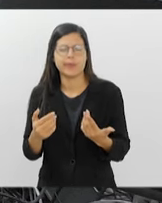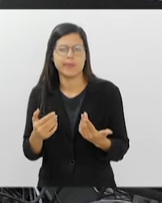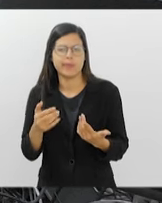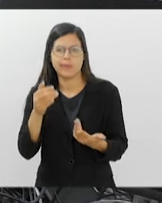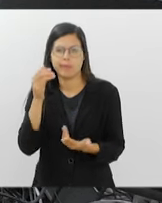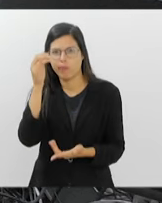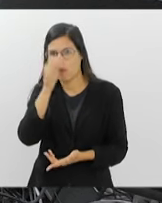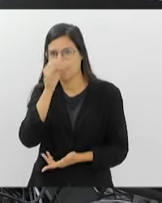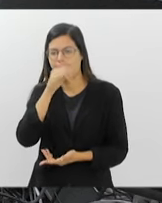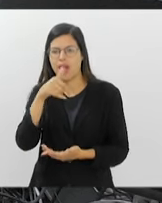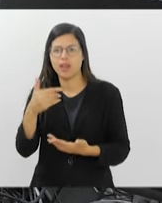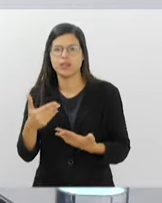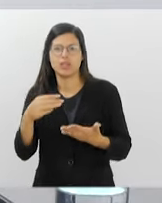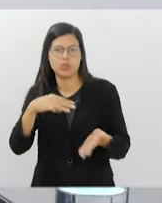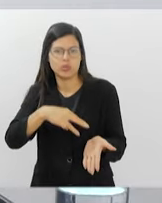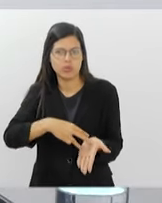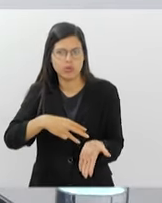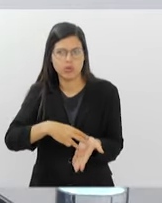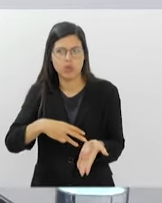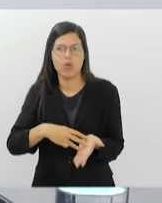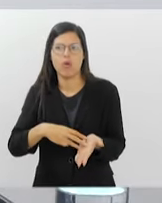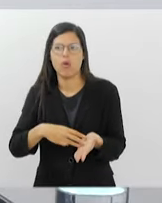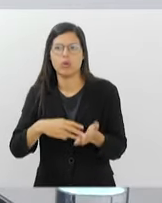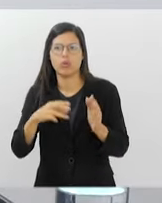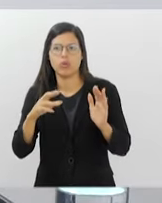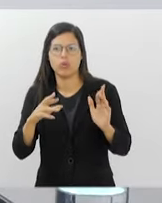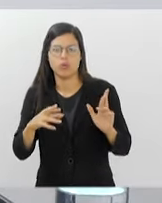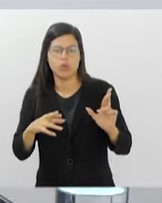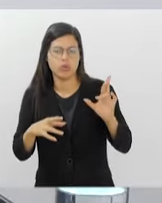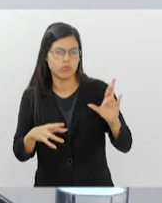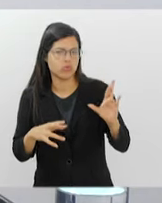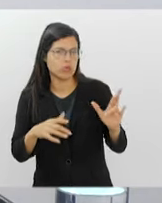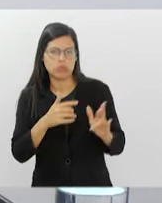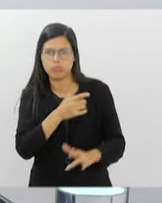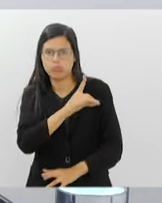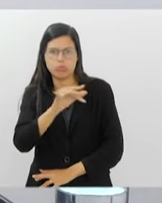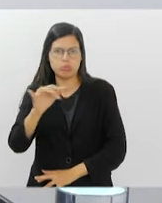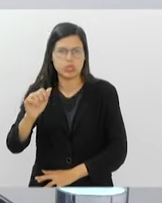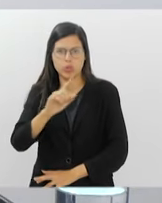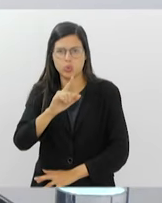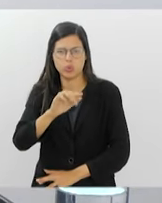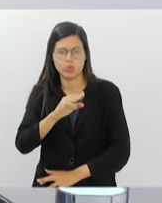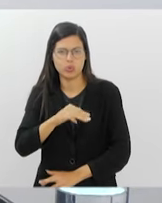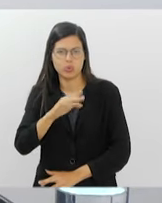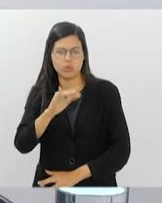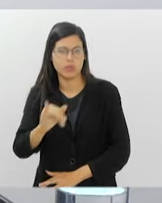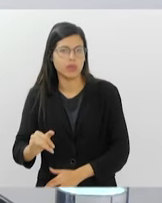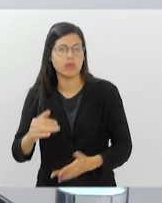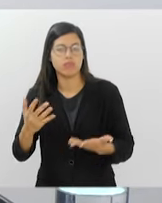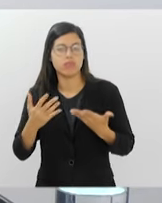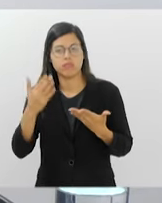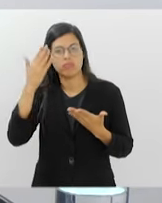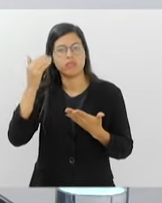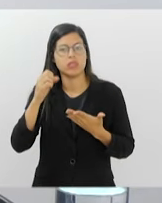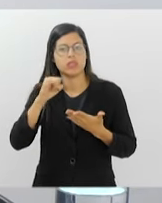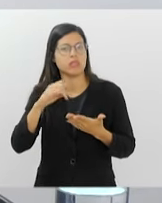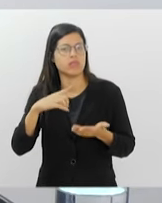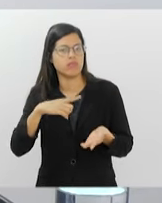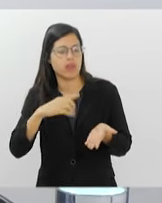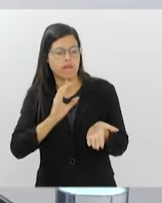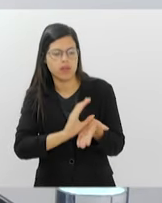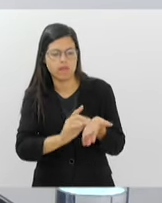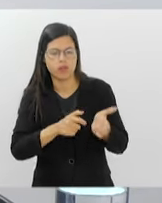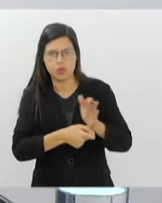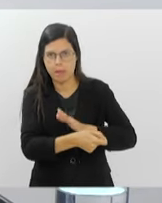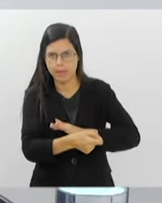sambodromo no dia do zumbi no dia do A4 eu quero saber se há investimento da Sedai nesse